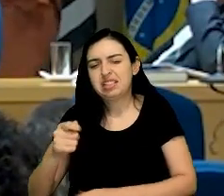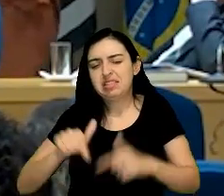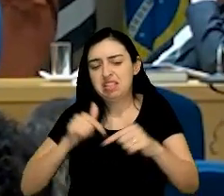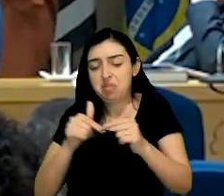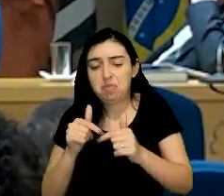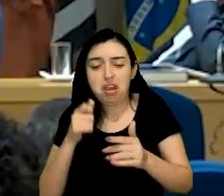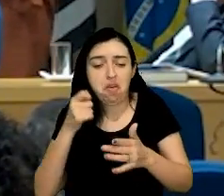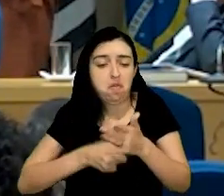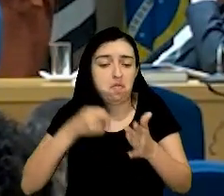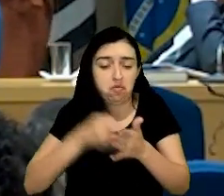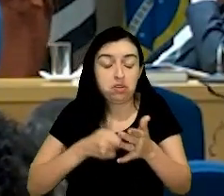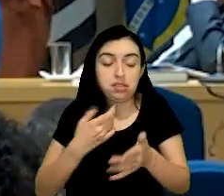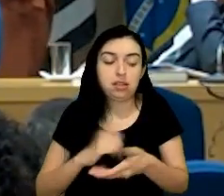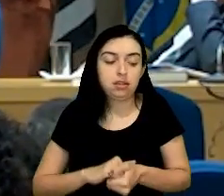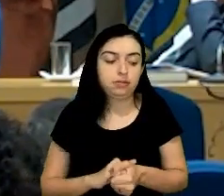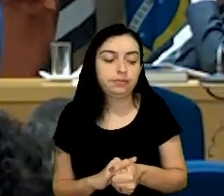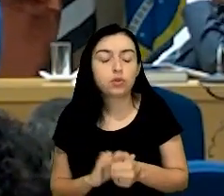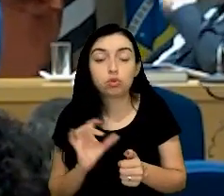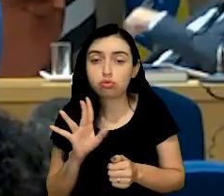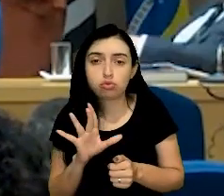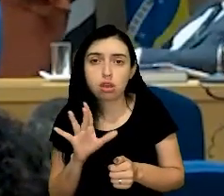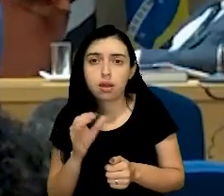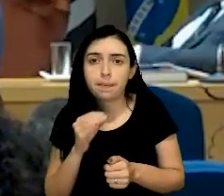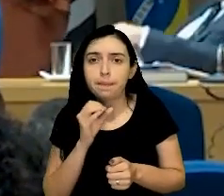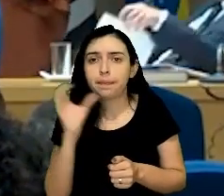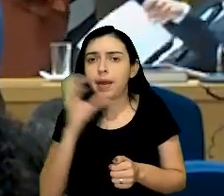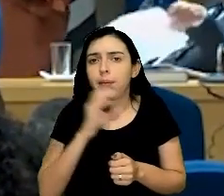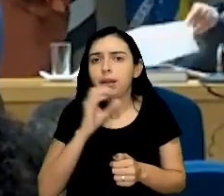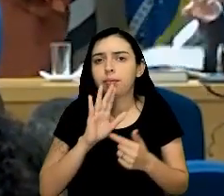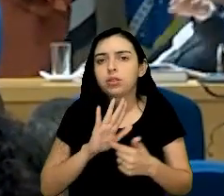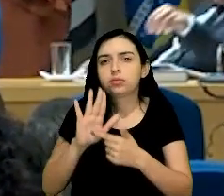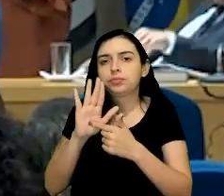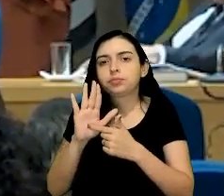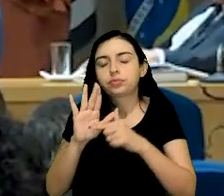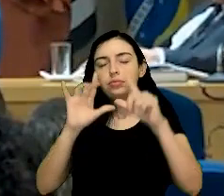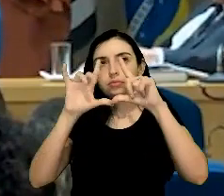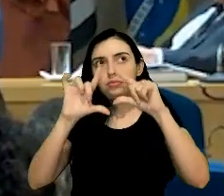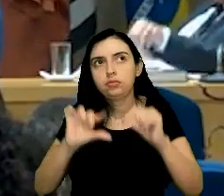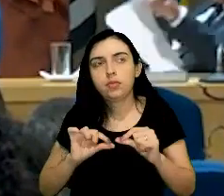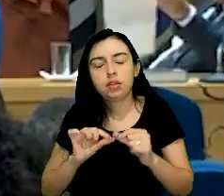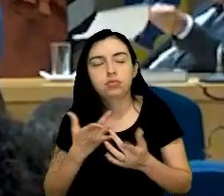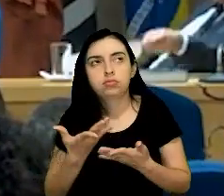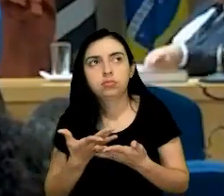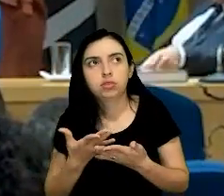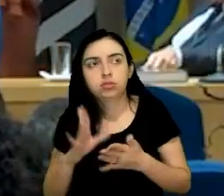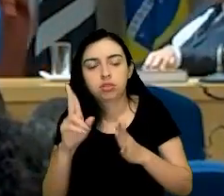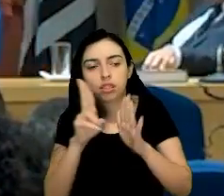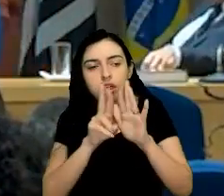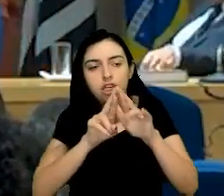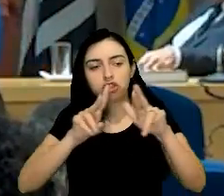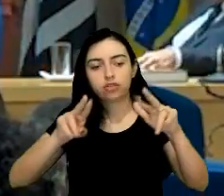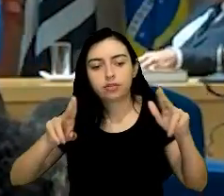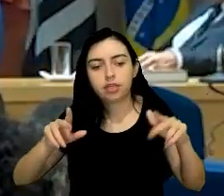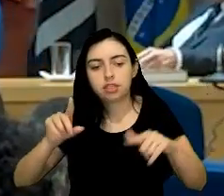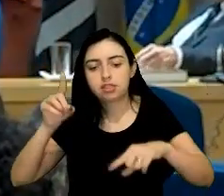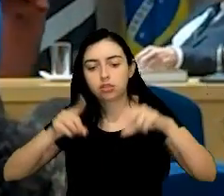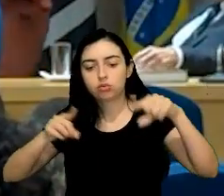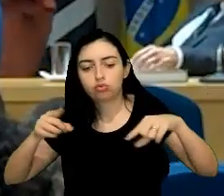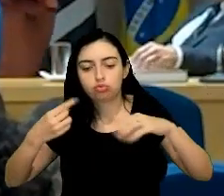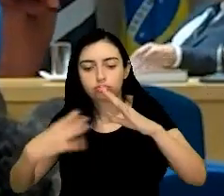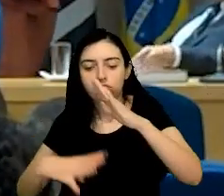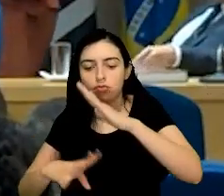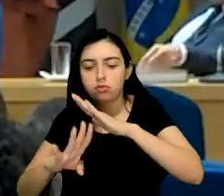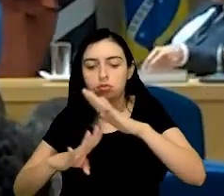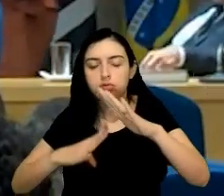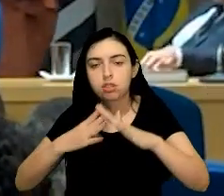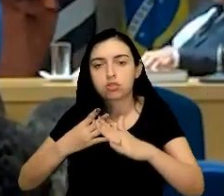Bom, aqui só para mostrar rapidamente são as pirâmides etárias, né, como demógrafos, a diferença nos fluxos migratórios. Então, olha, os fluxos de colombianos,